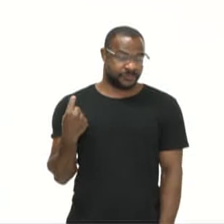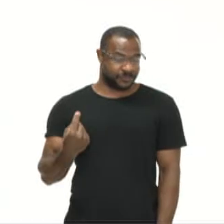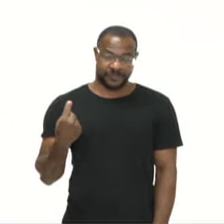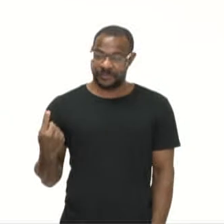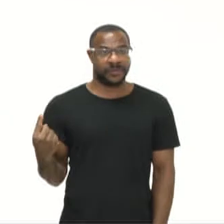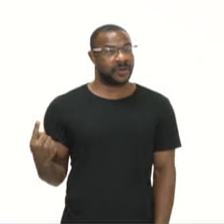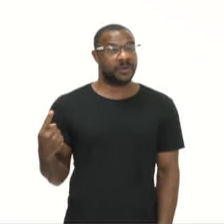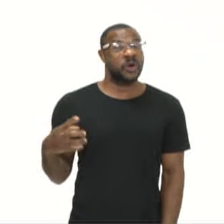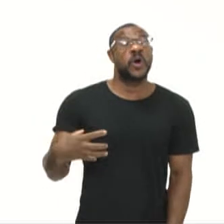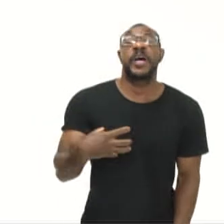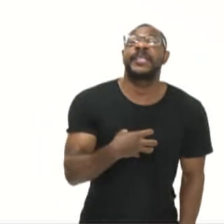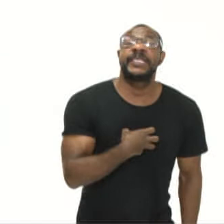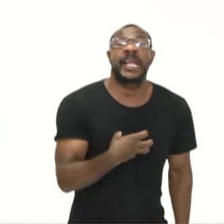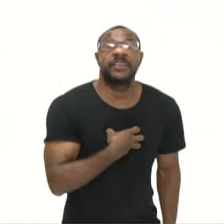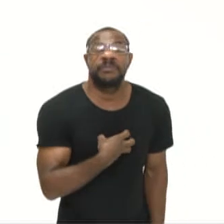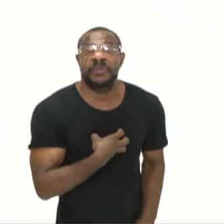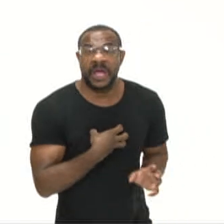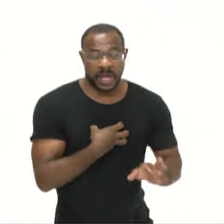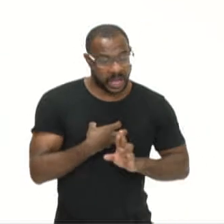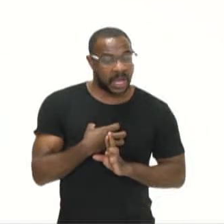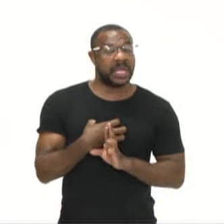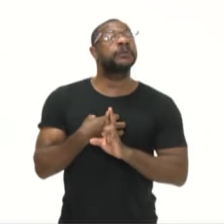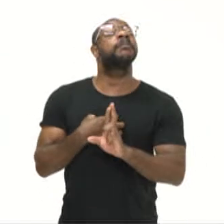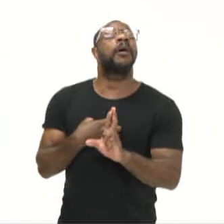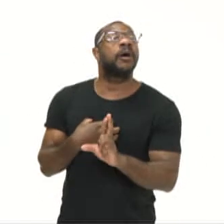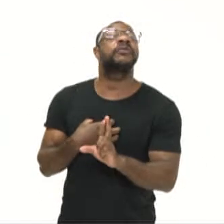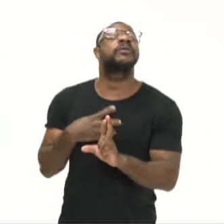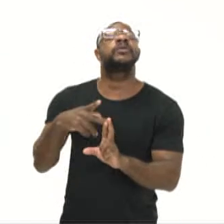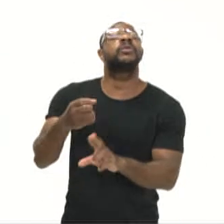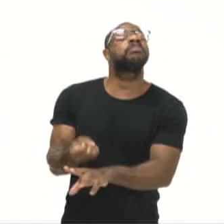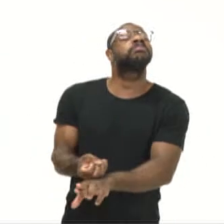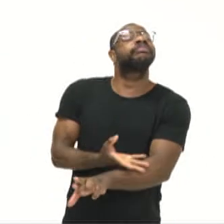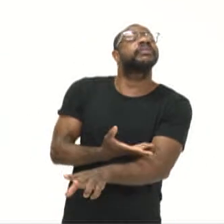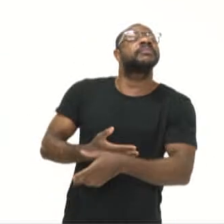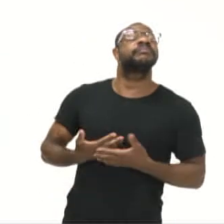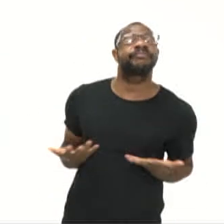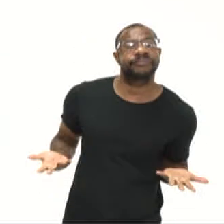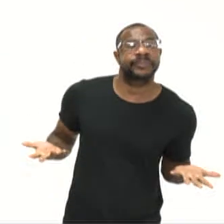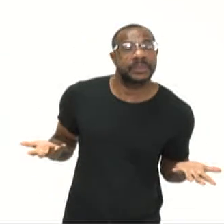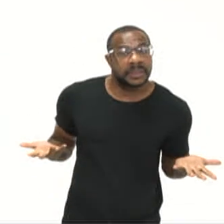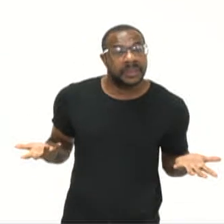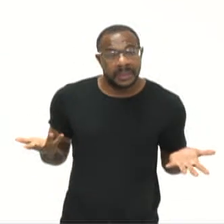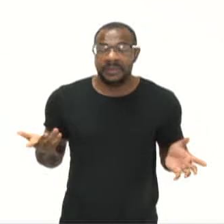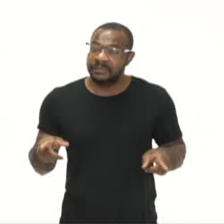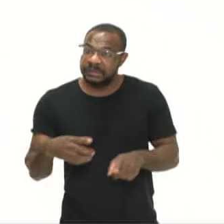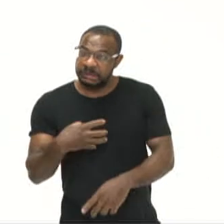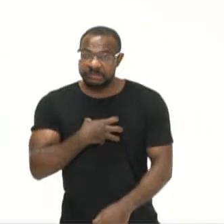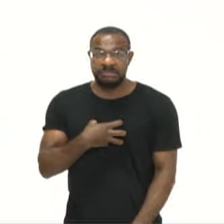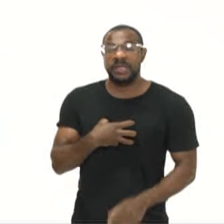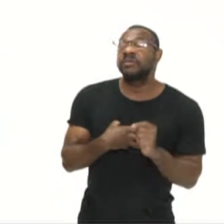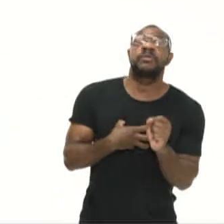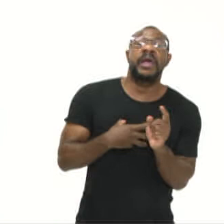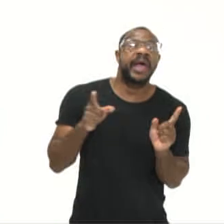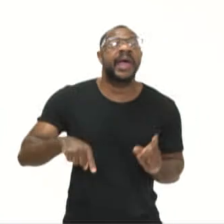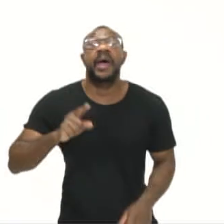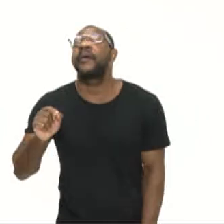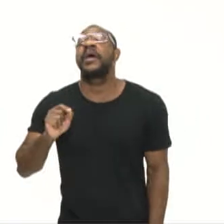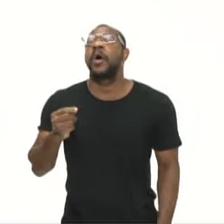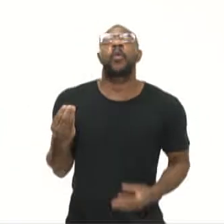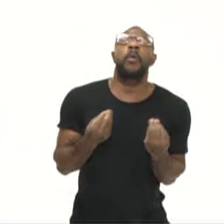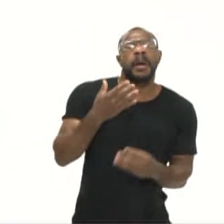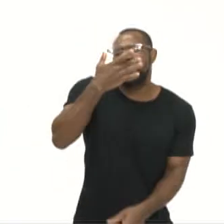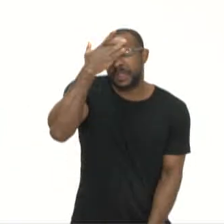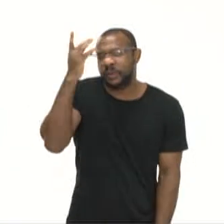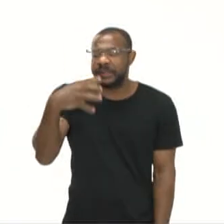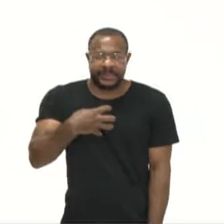o sentimento é uma resposta à sua emoção. Ou seja, sentimento se trata de como a pessoa